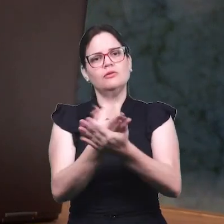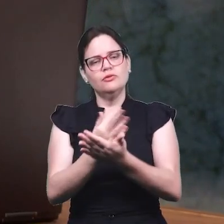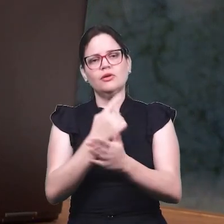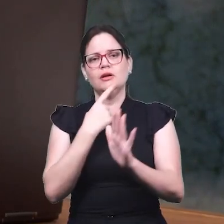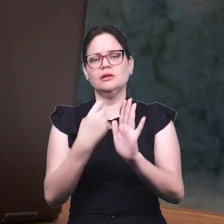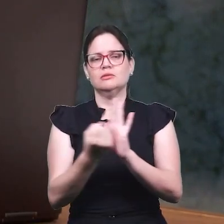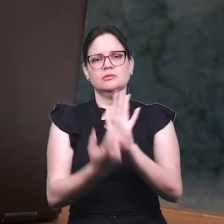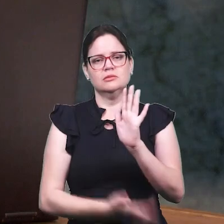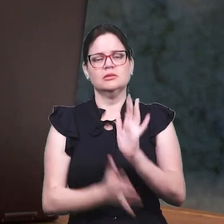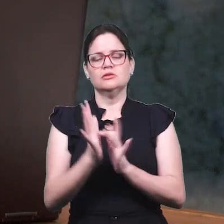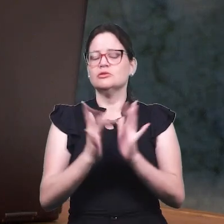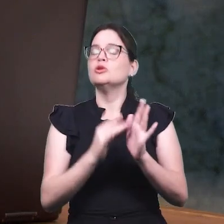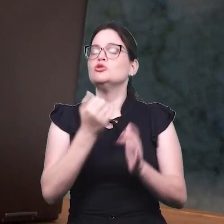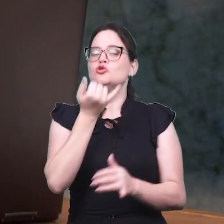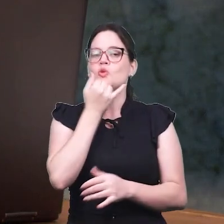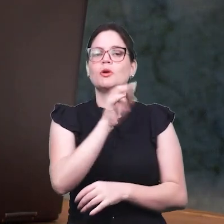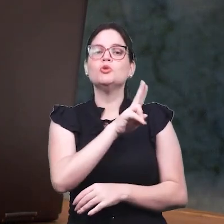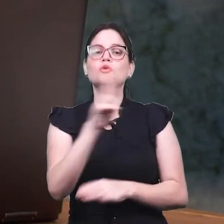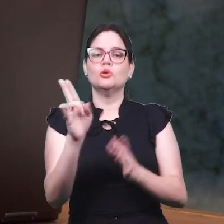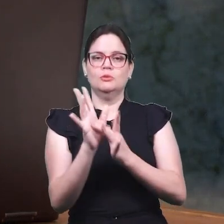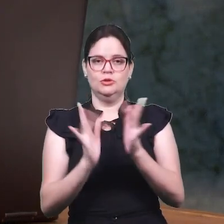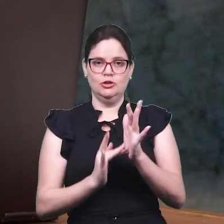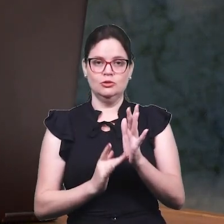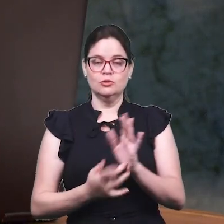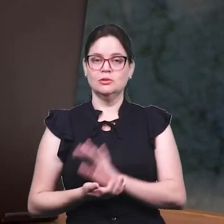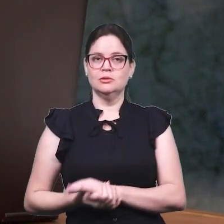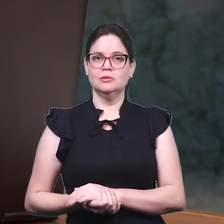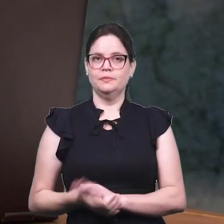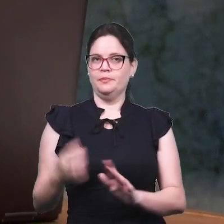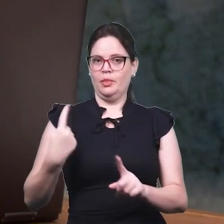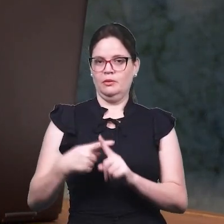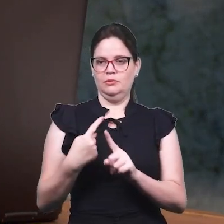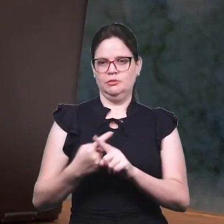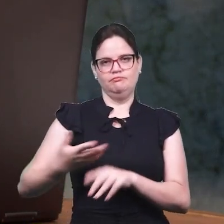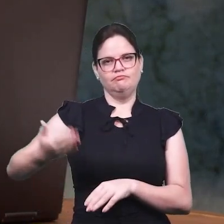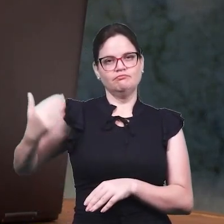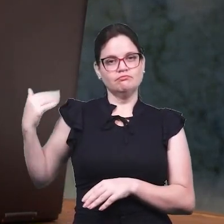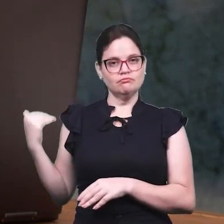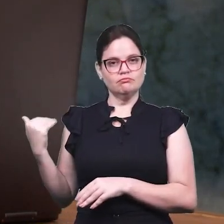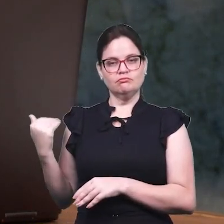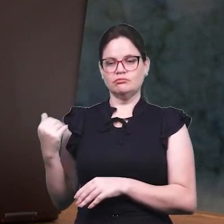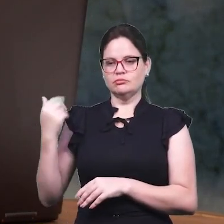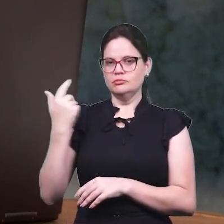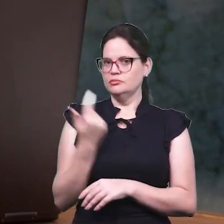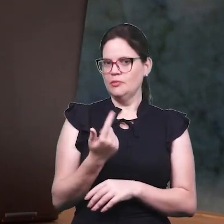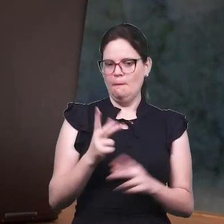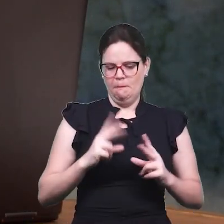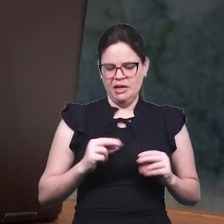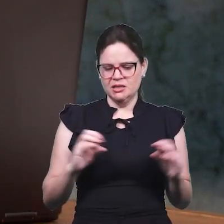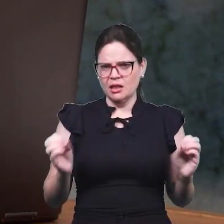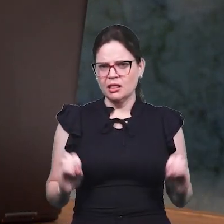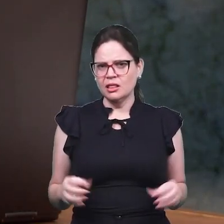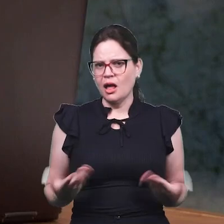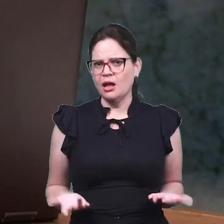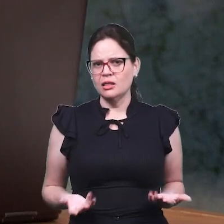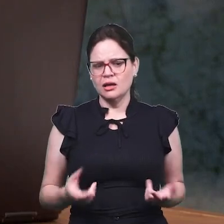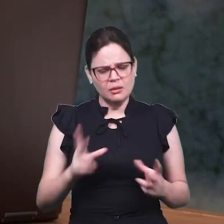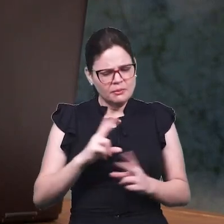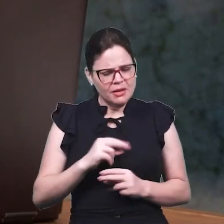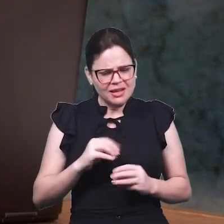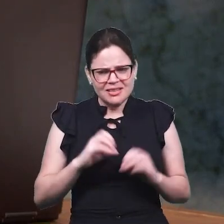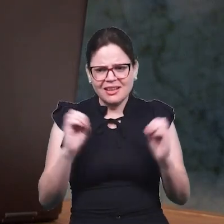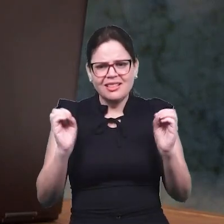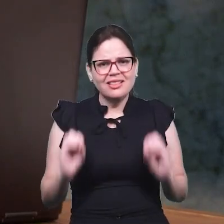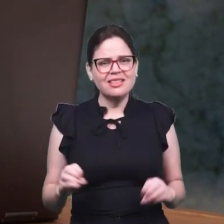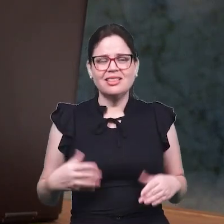pela fé no nome do Senhor Jesus. Que uma vez que nós não tínhamos como ter méritos,